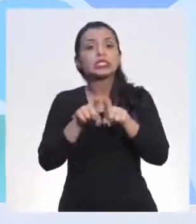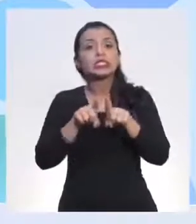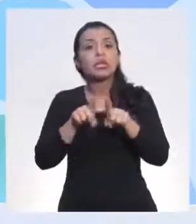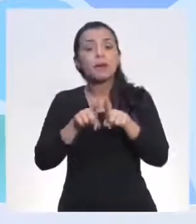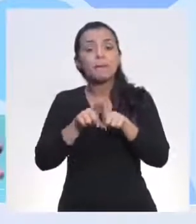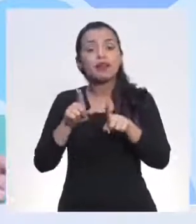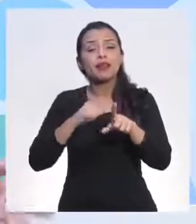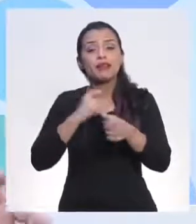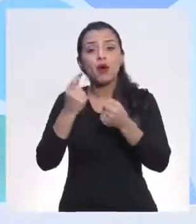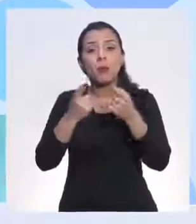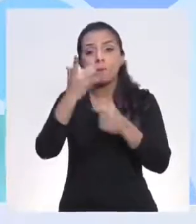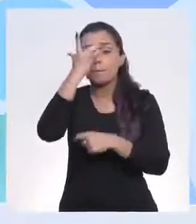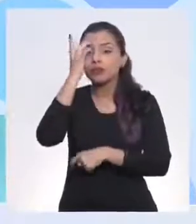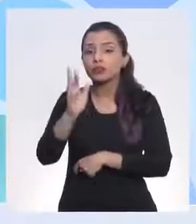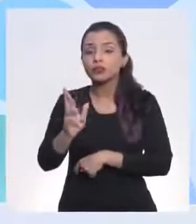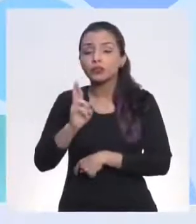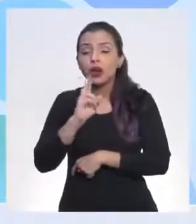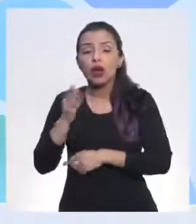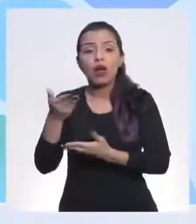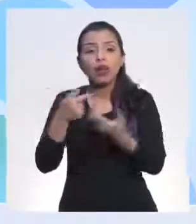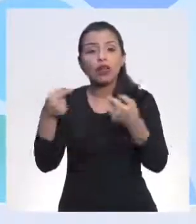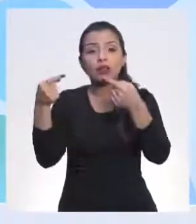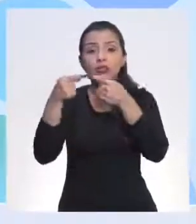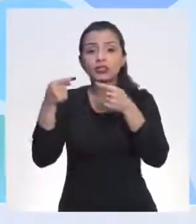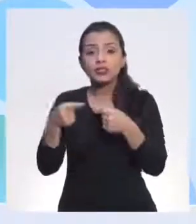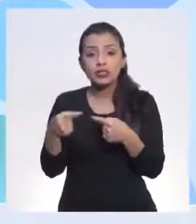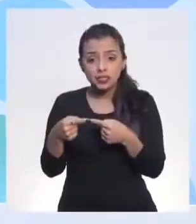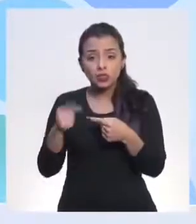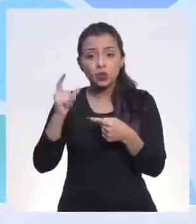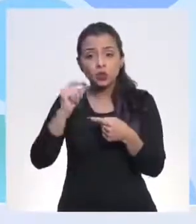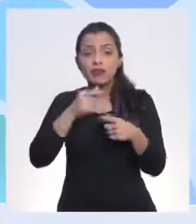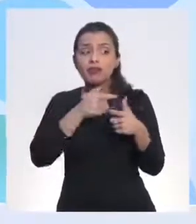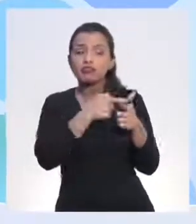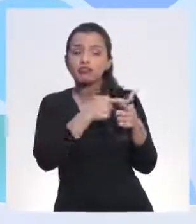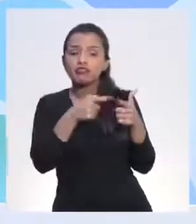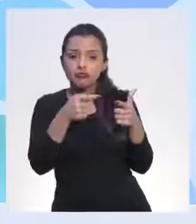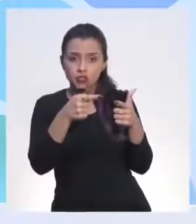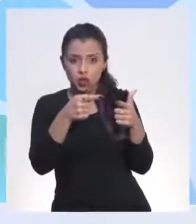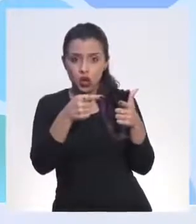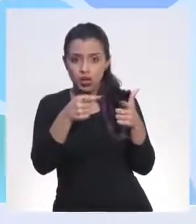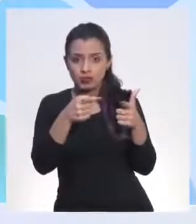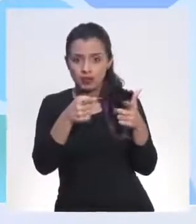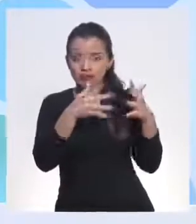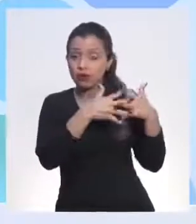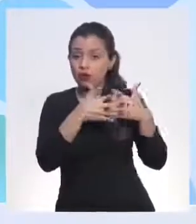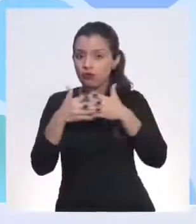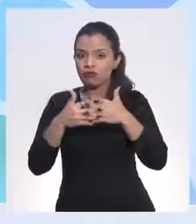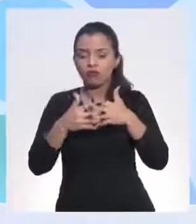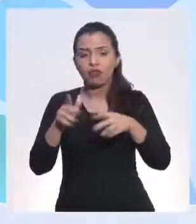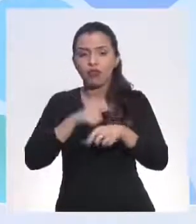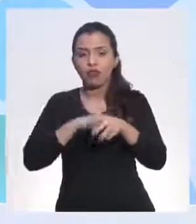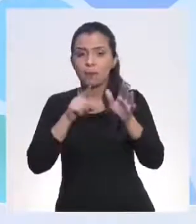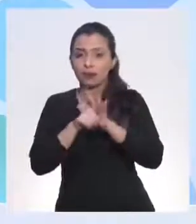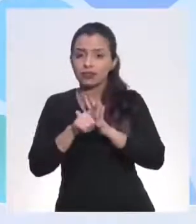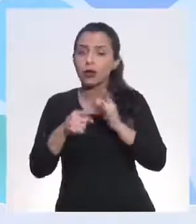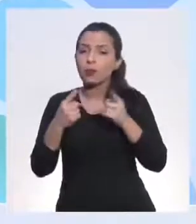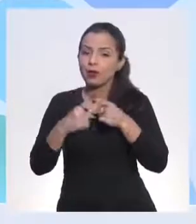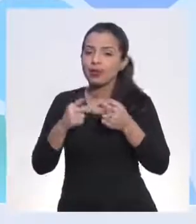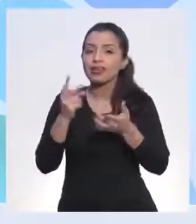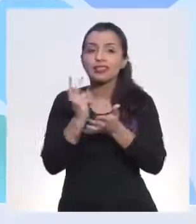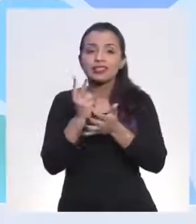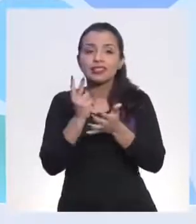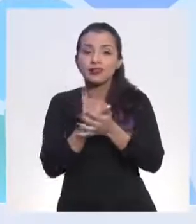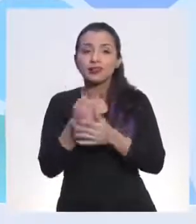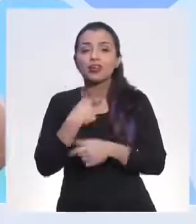das atividades a relação com os divisores. E isso daí é uma coisa que a gente faz muito, essa relação, né? Toda vez que eu